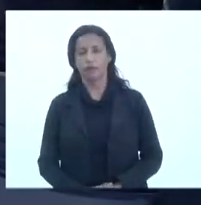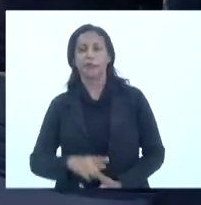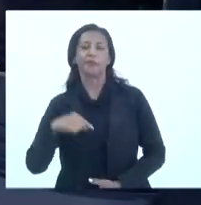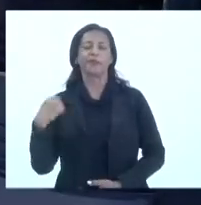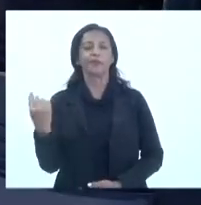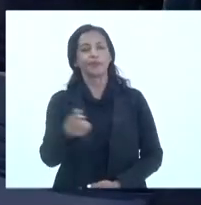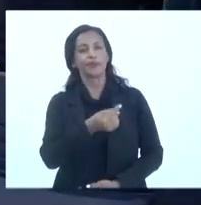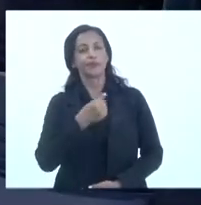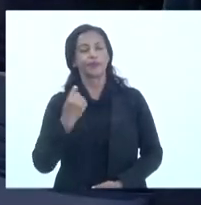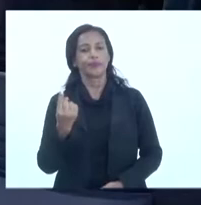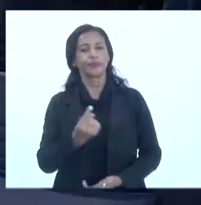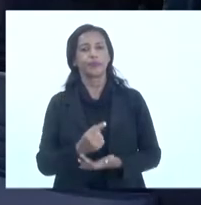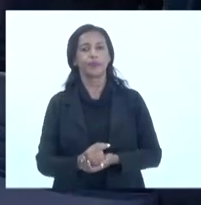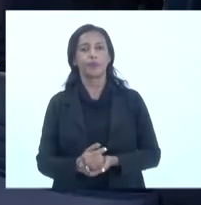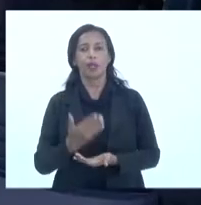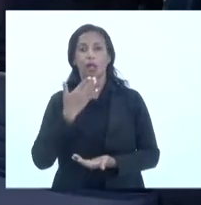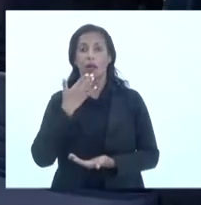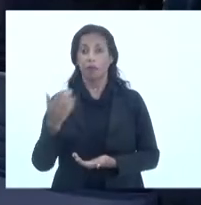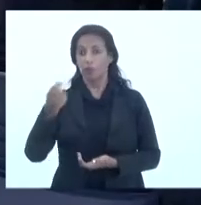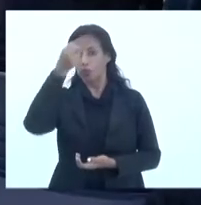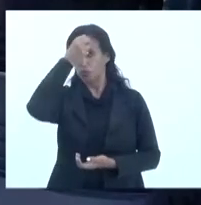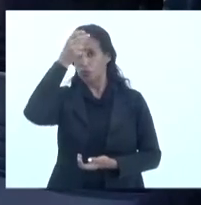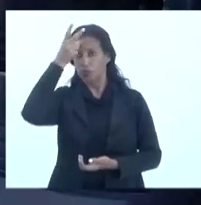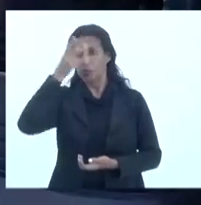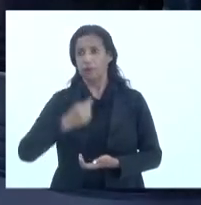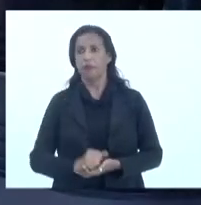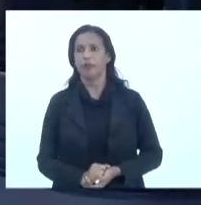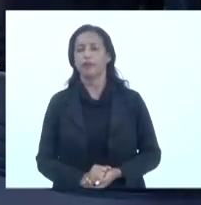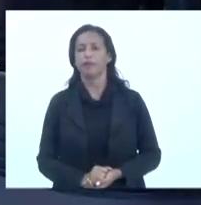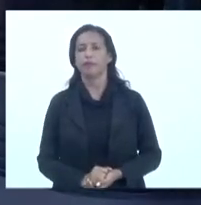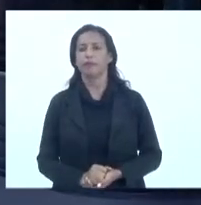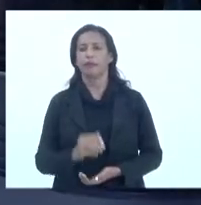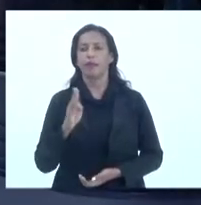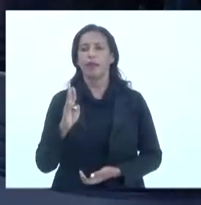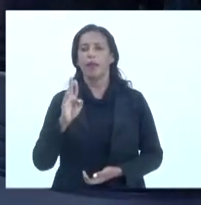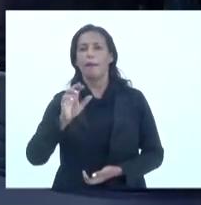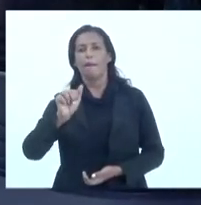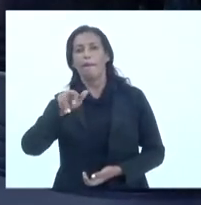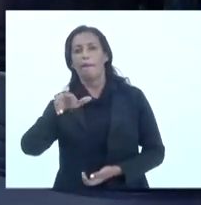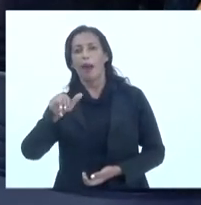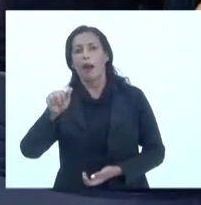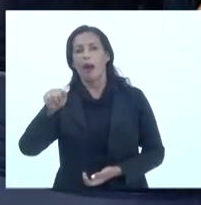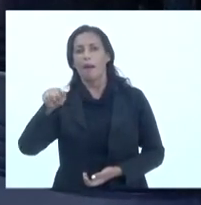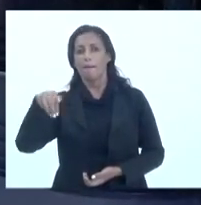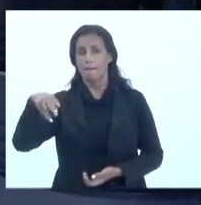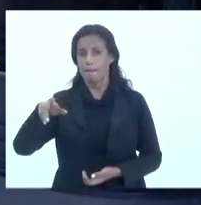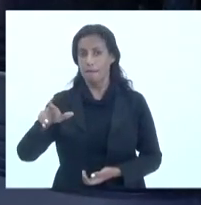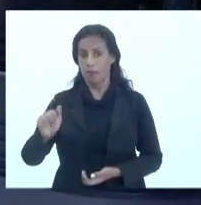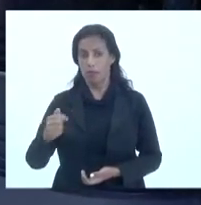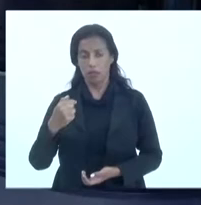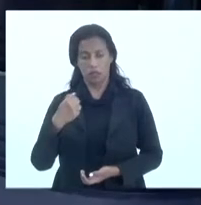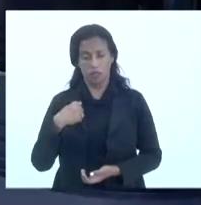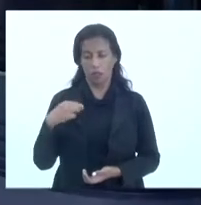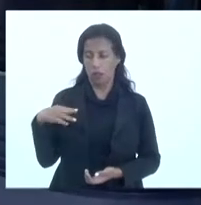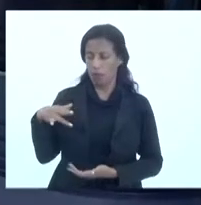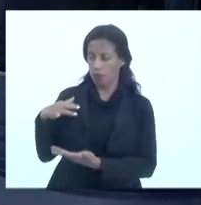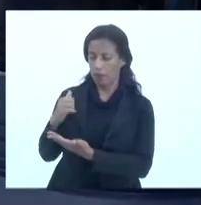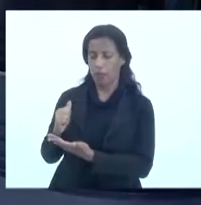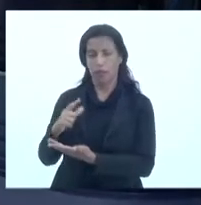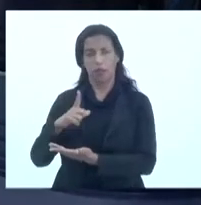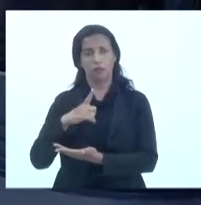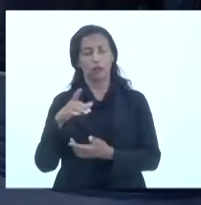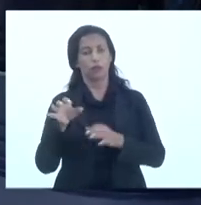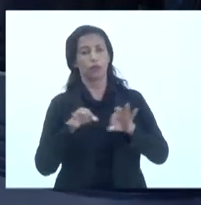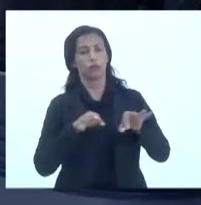Nós, a pedido dos prefeitos de Barra Mansa, de Volta Redonda, eu e o Marcelo apresentamos um